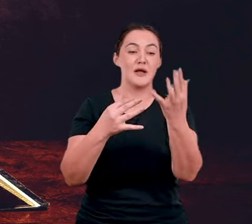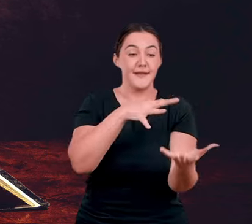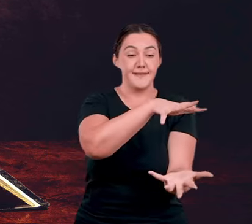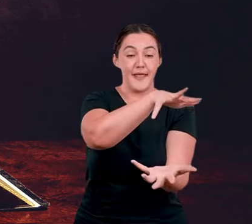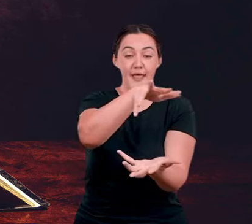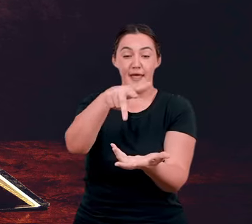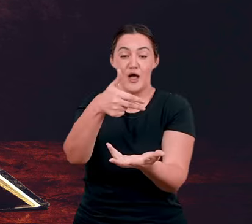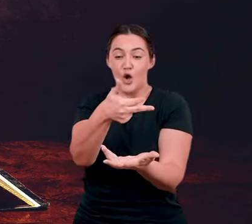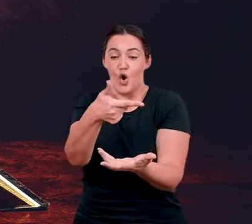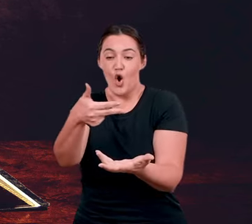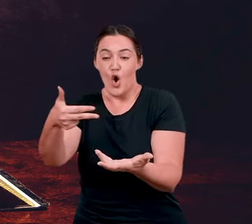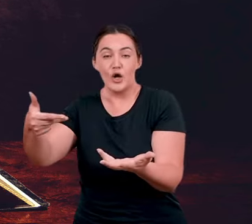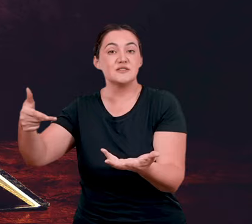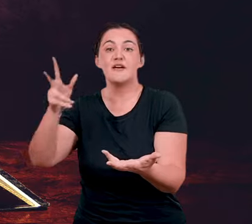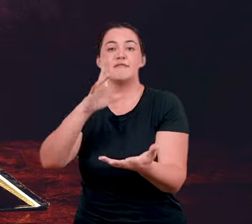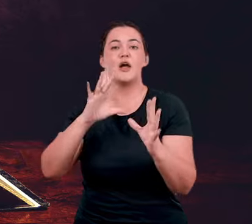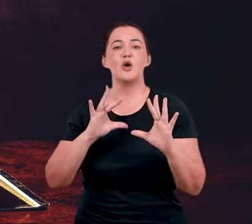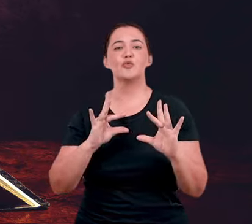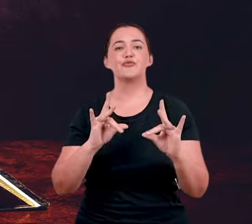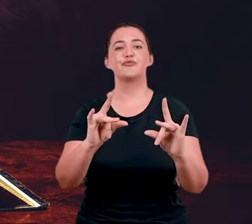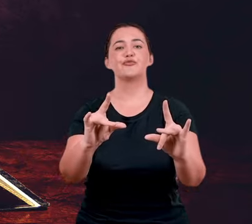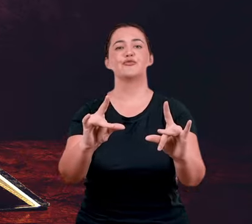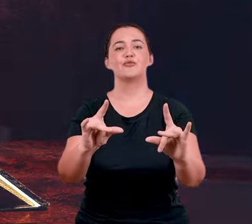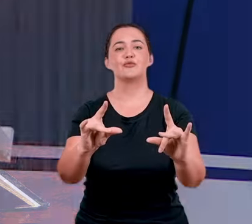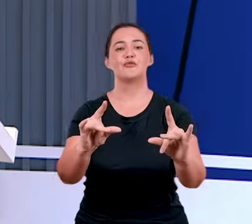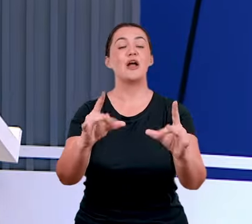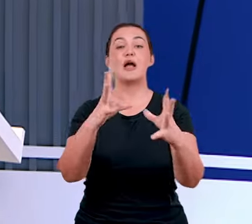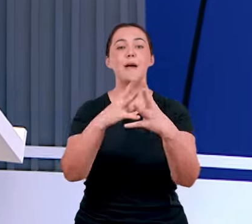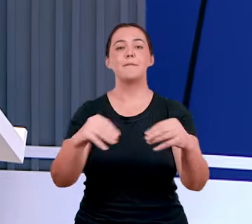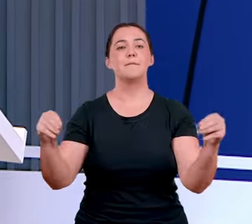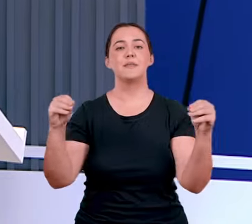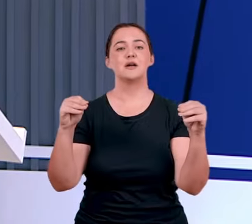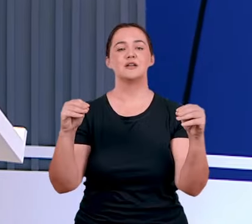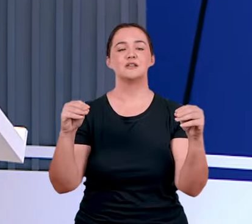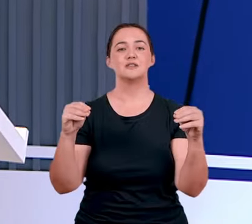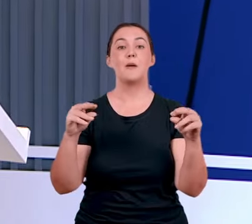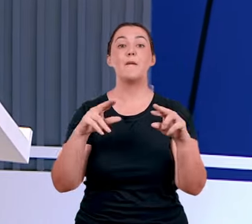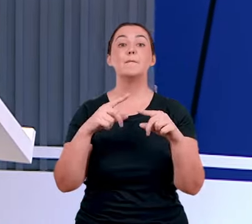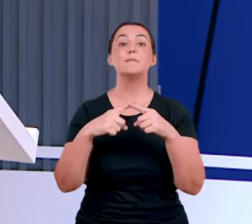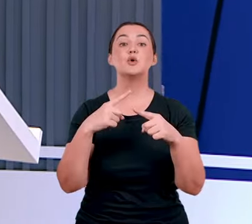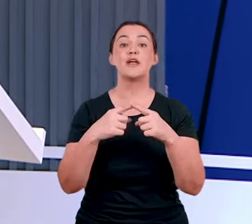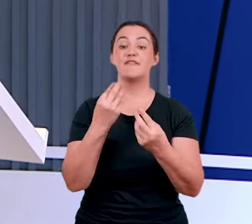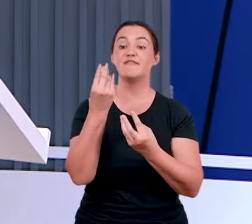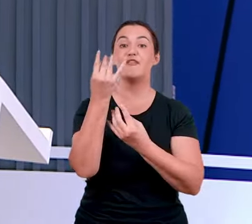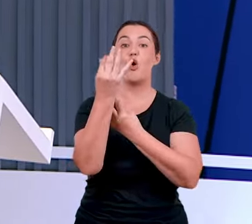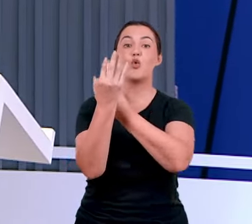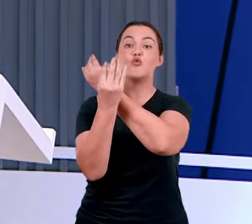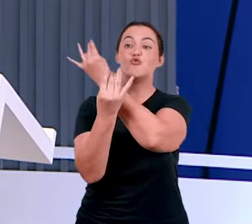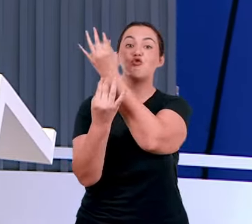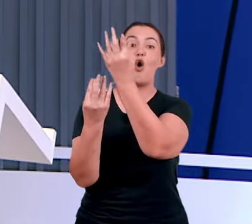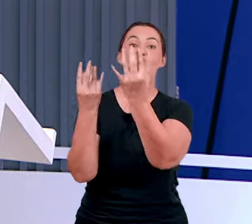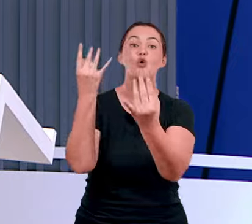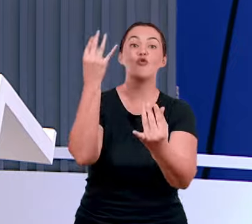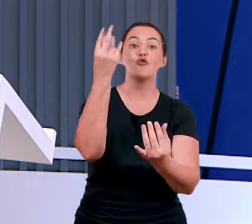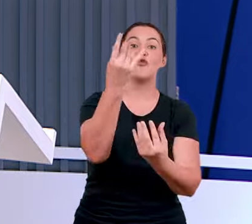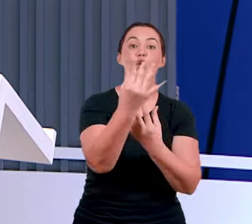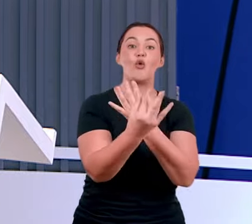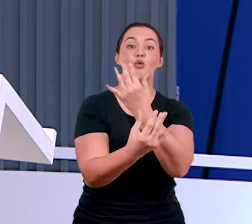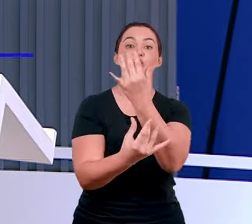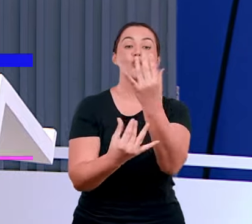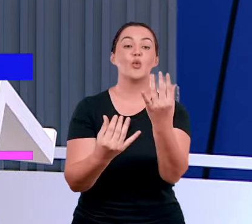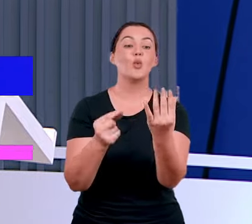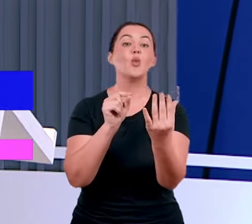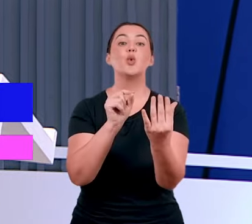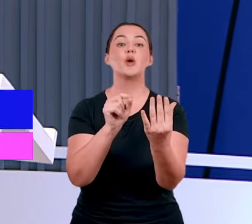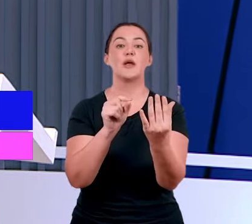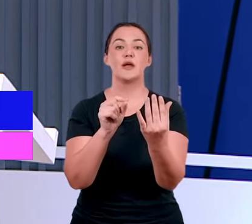obras que nela existem desaparecerão. Veja, o fogo vai vir no dia da volta